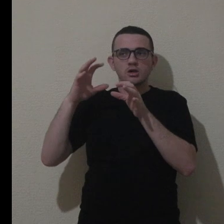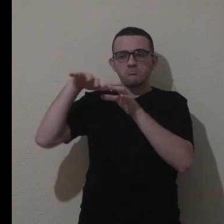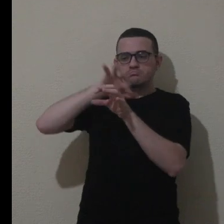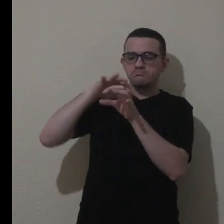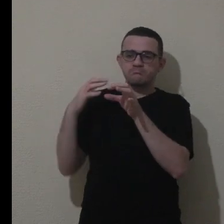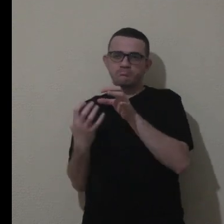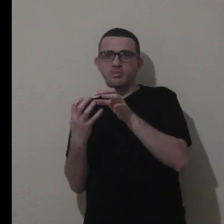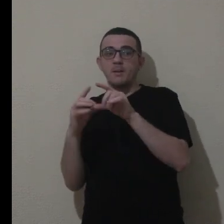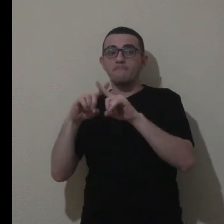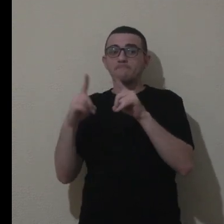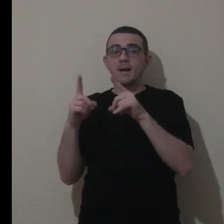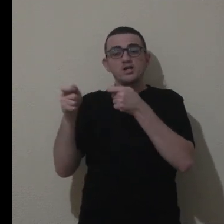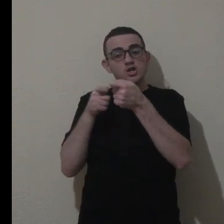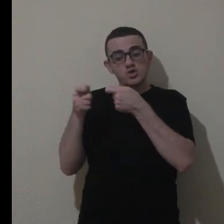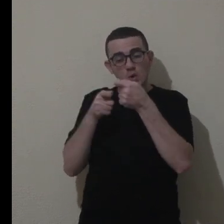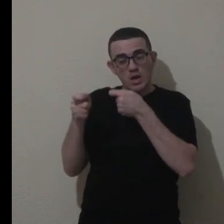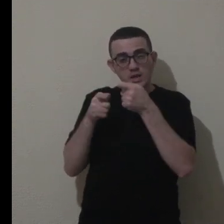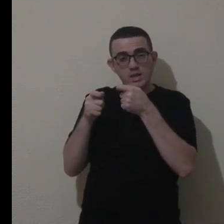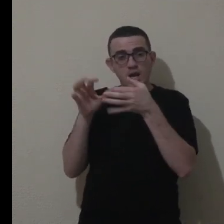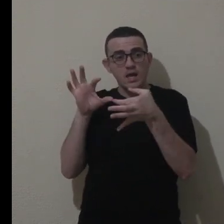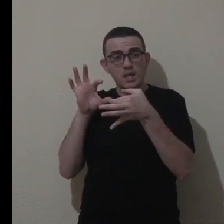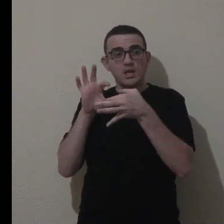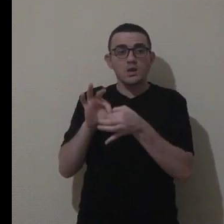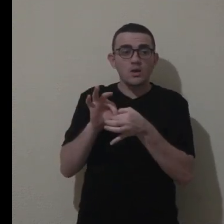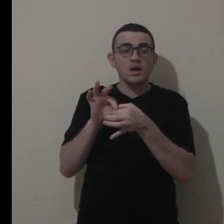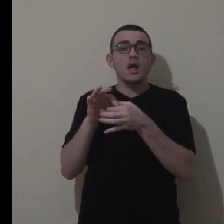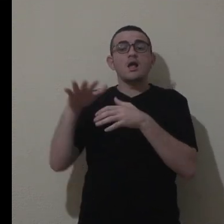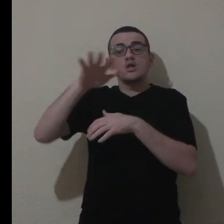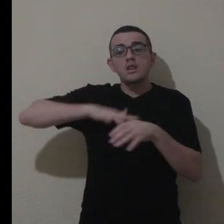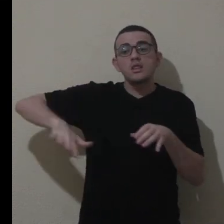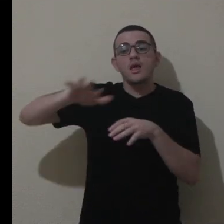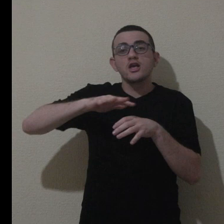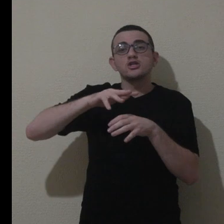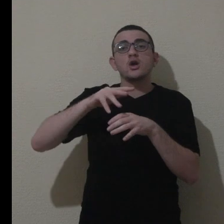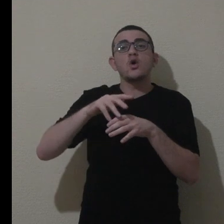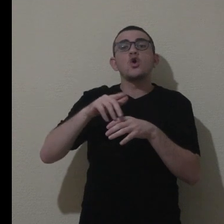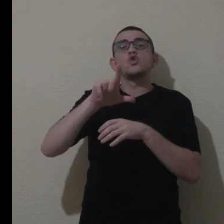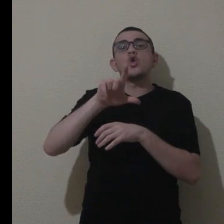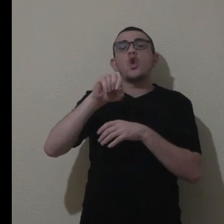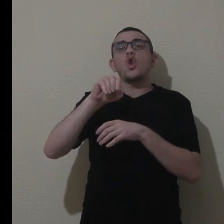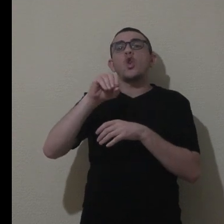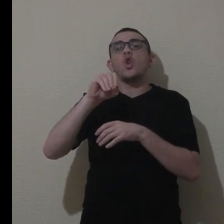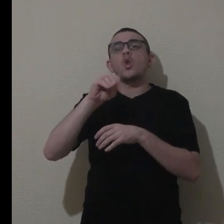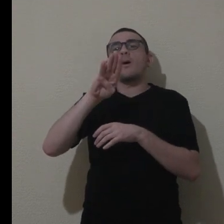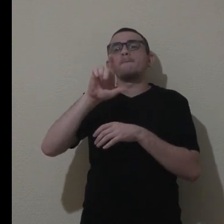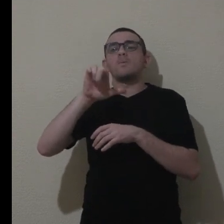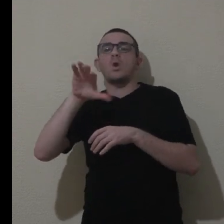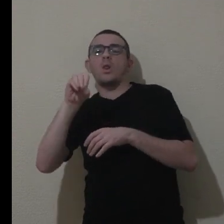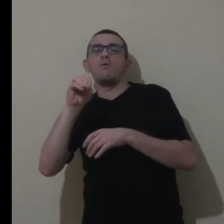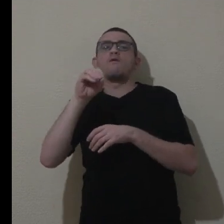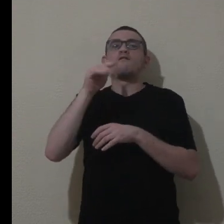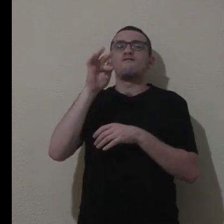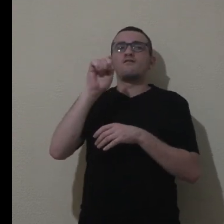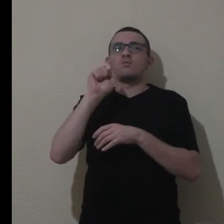mas a parte de orquestrar, de comandar, está muito mais na região do lobo frontal, né, na